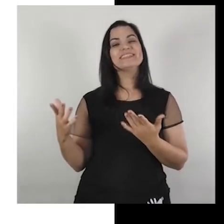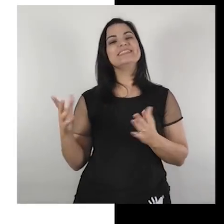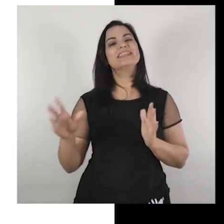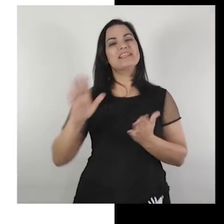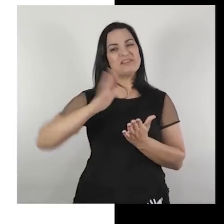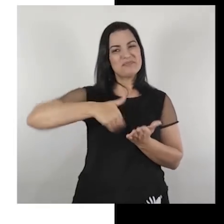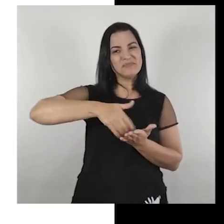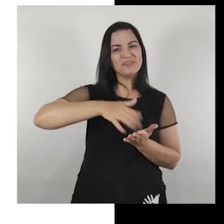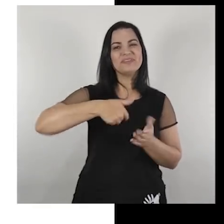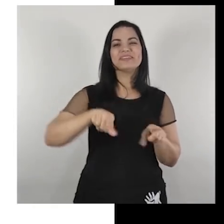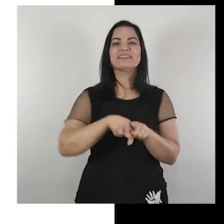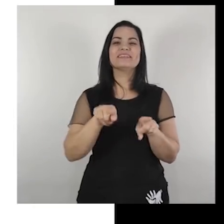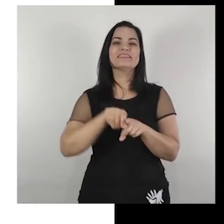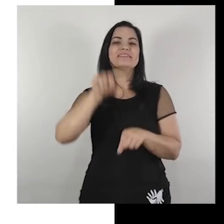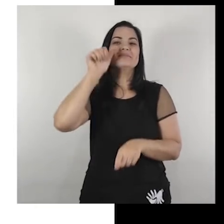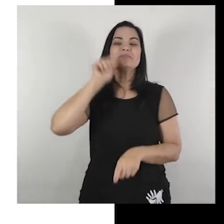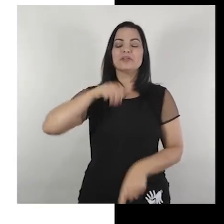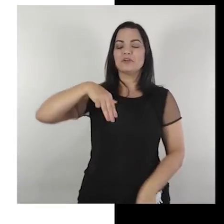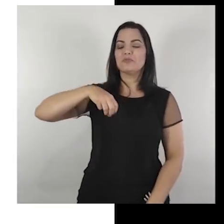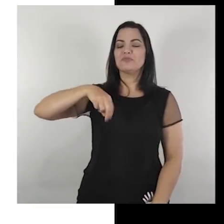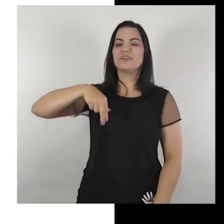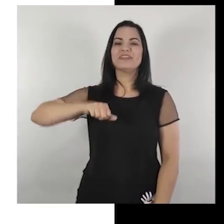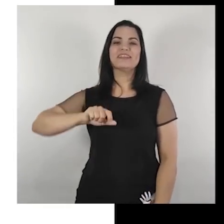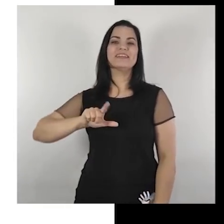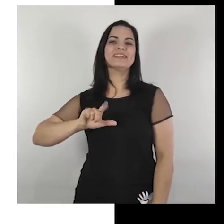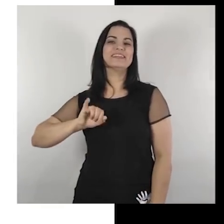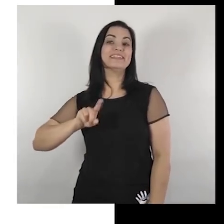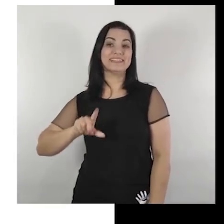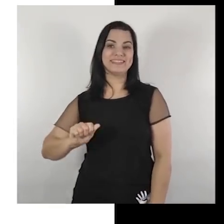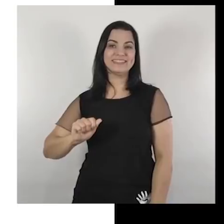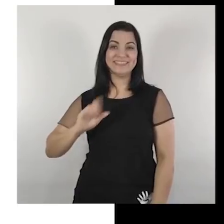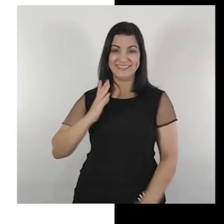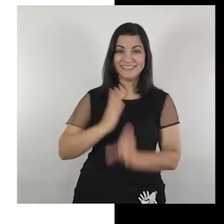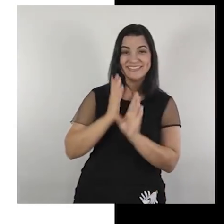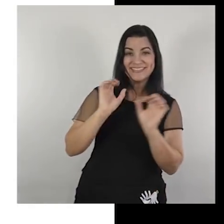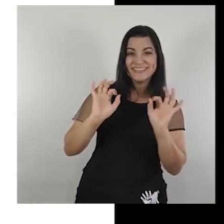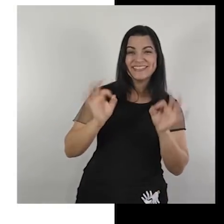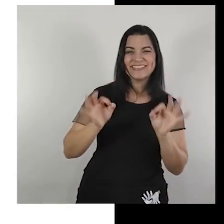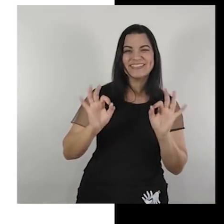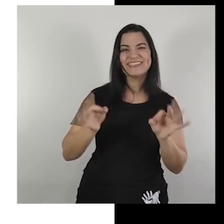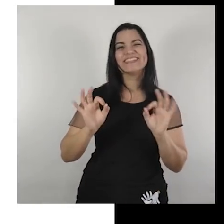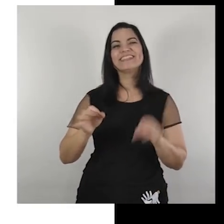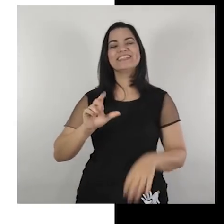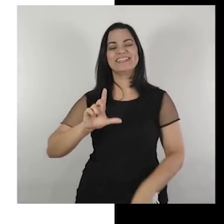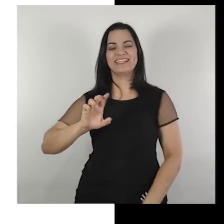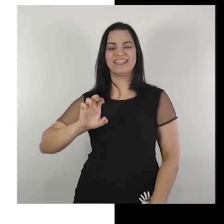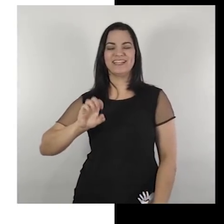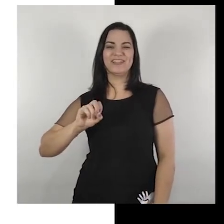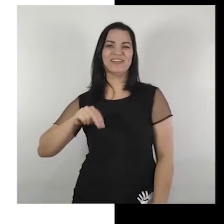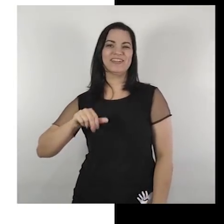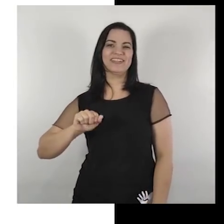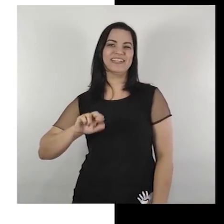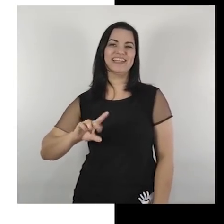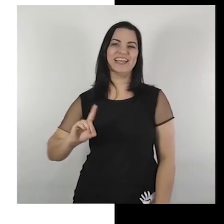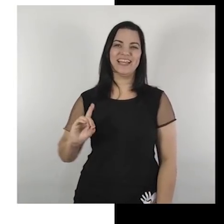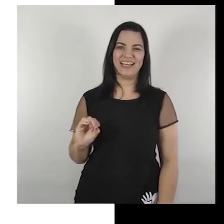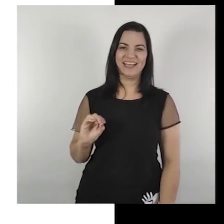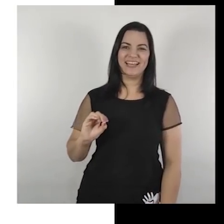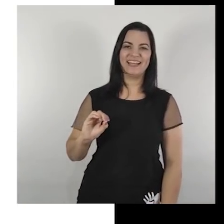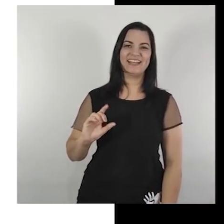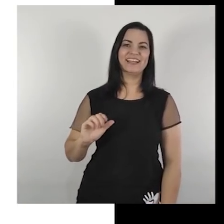é esse? Ele pintou a Mona Lisa. Descobriram? Ah, isso